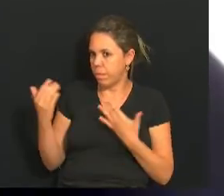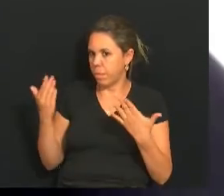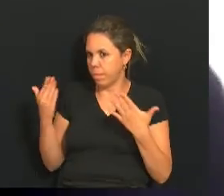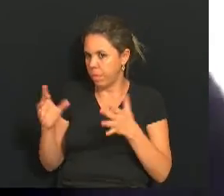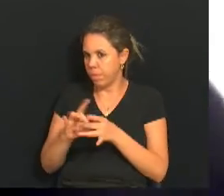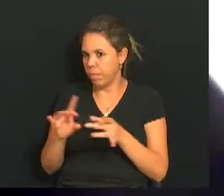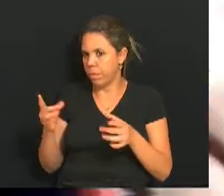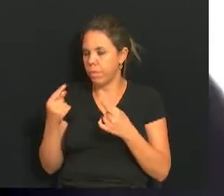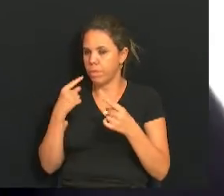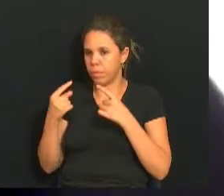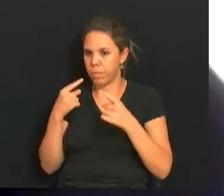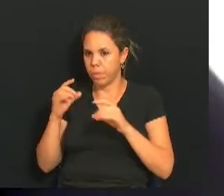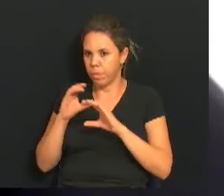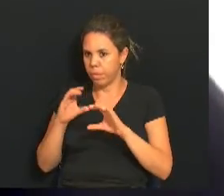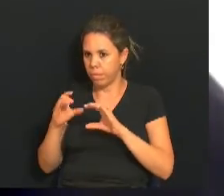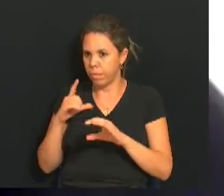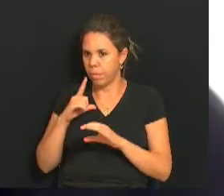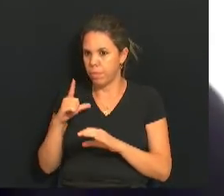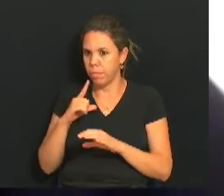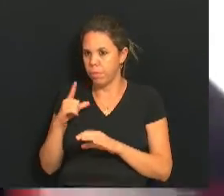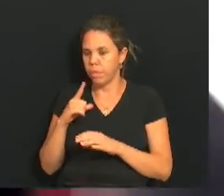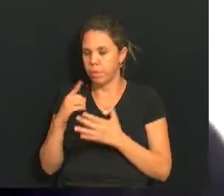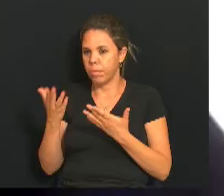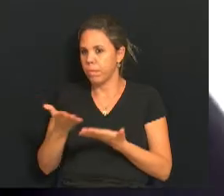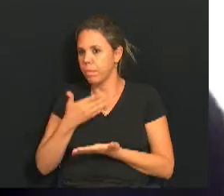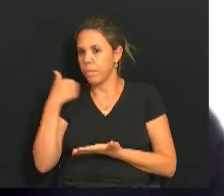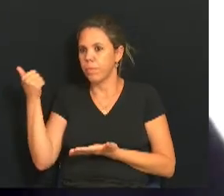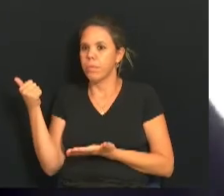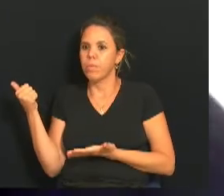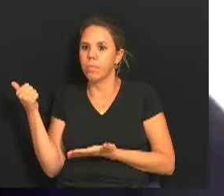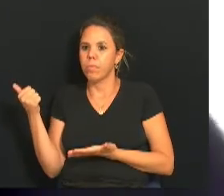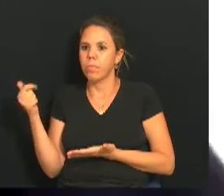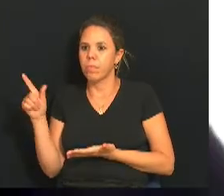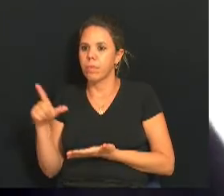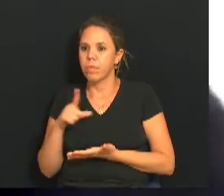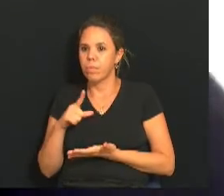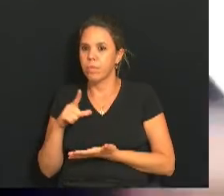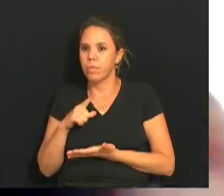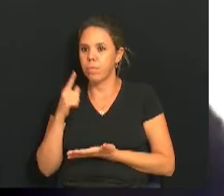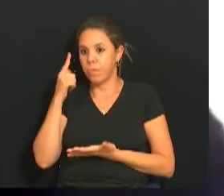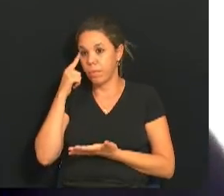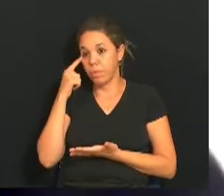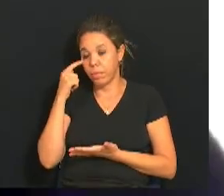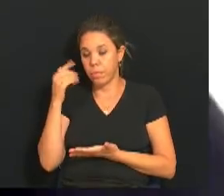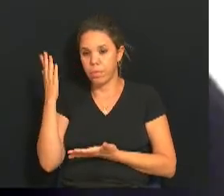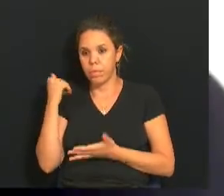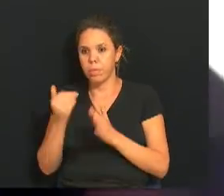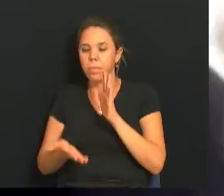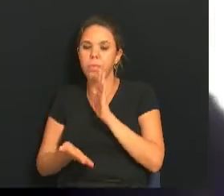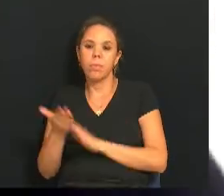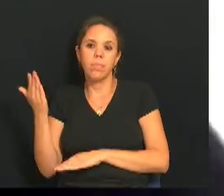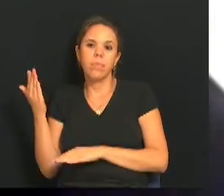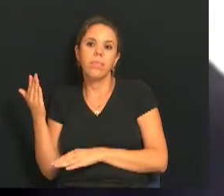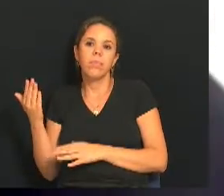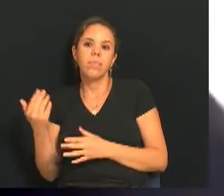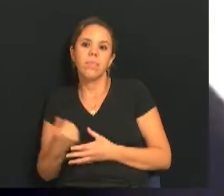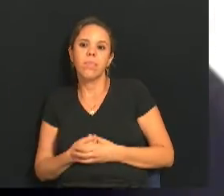de dialogar? Tem essa disposição de melhorar? Tem essa disposição, né, de a gente sair na frente com